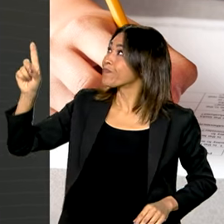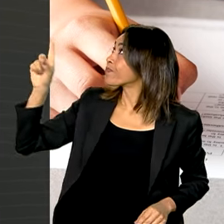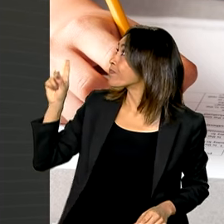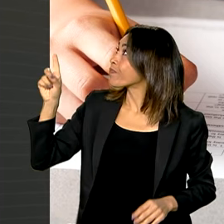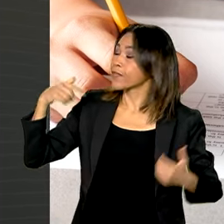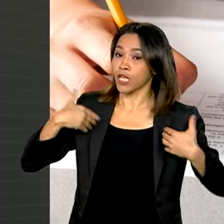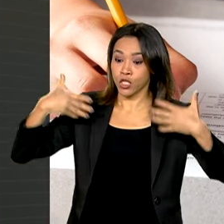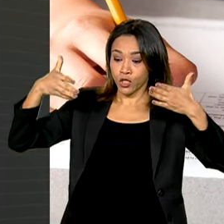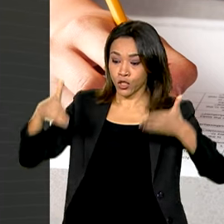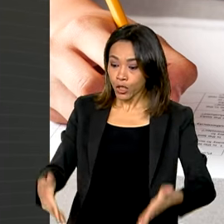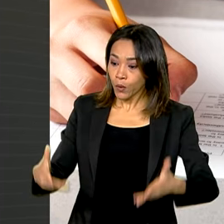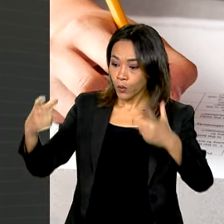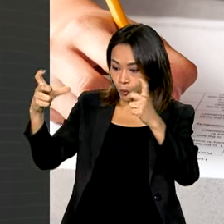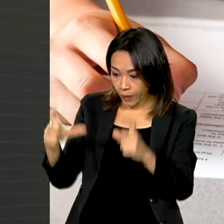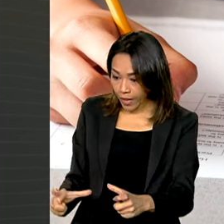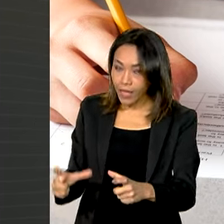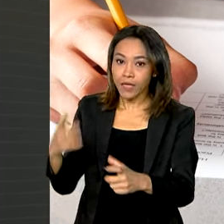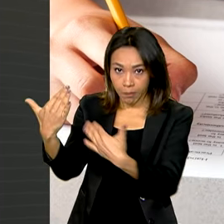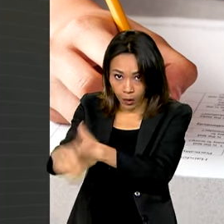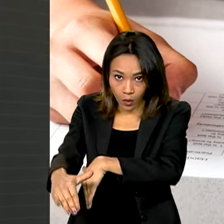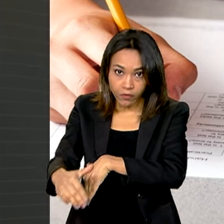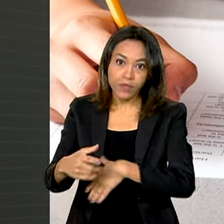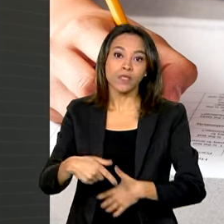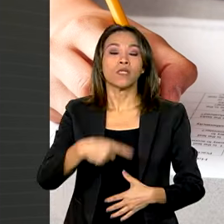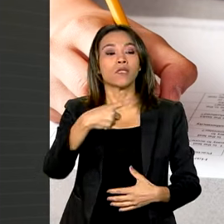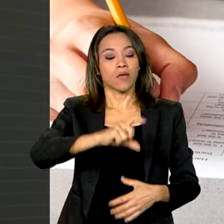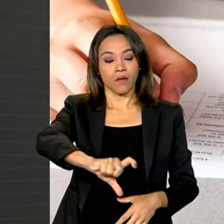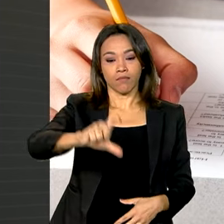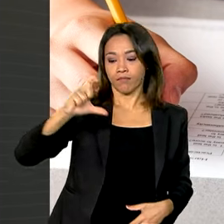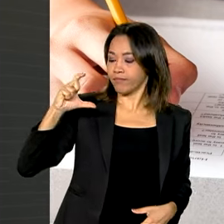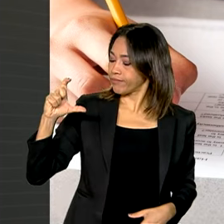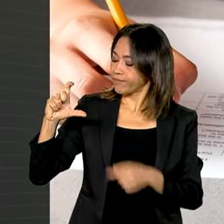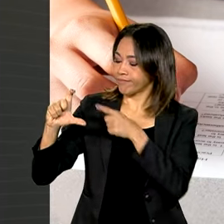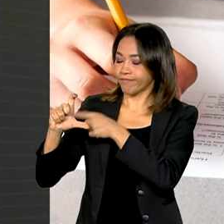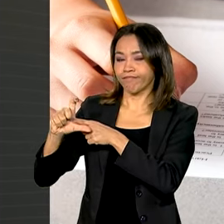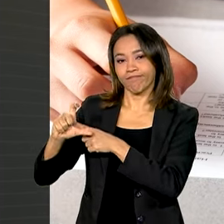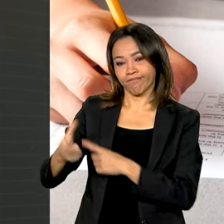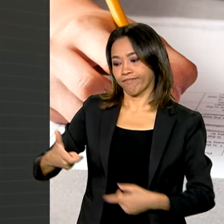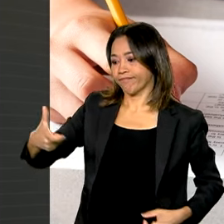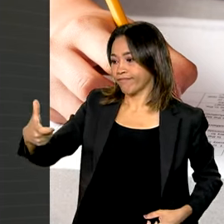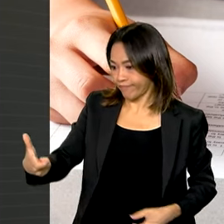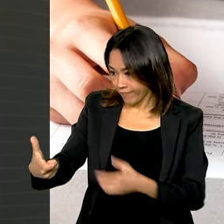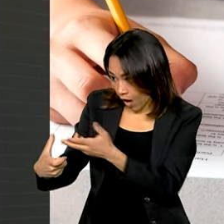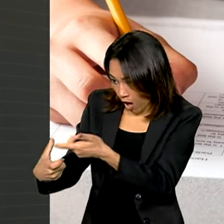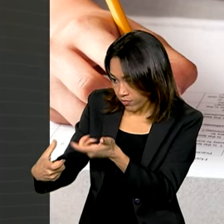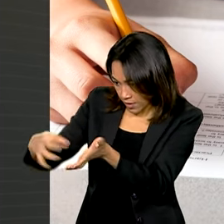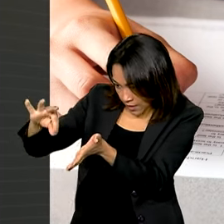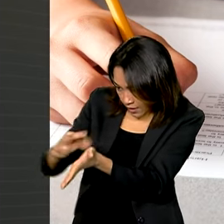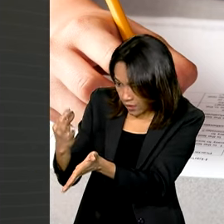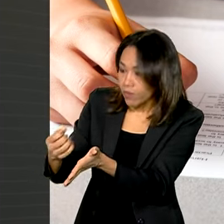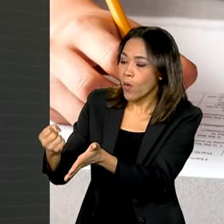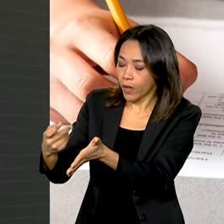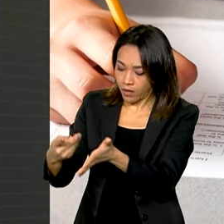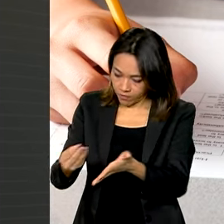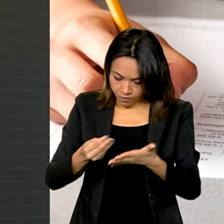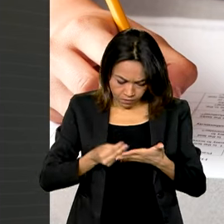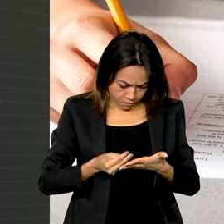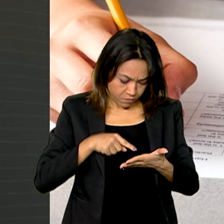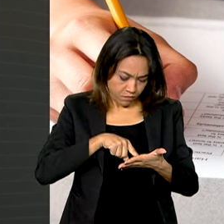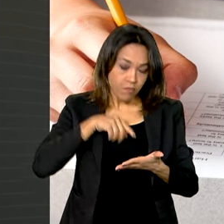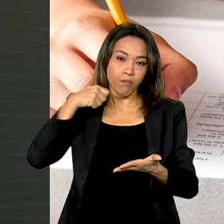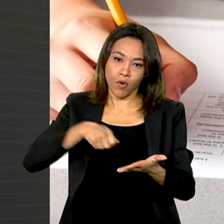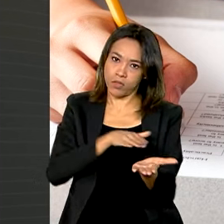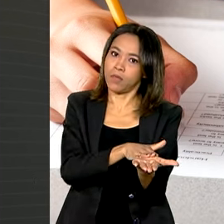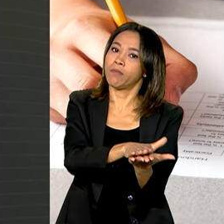local de prova os candidatos deverão apresentar o cartão de confirmação de inscrição que poderá ser impresso